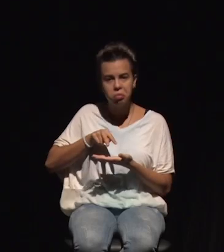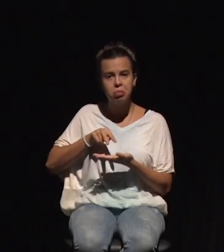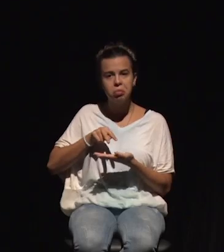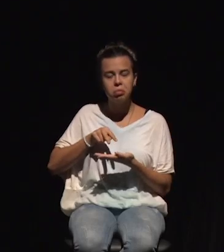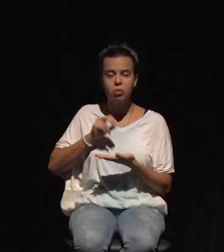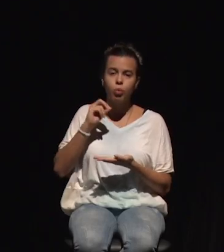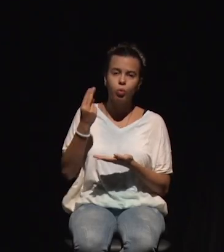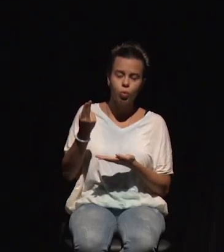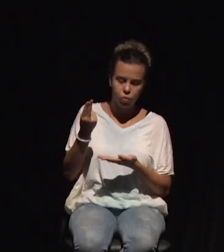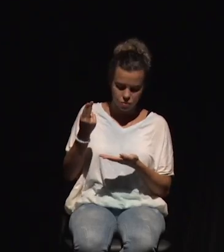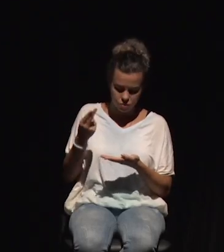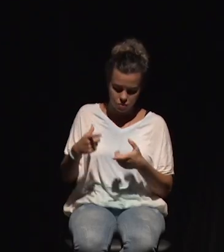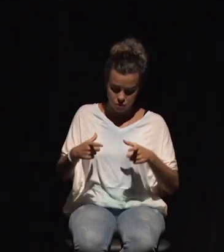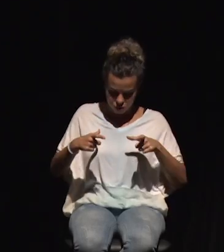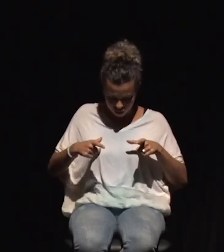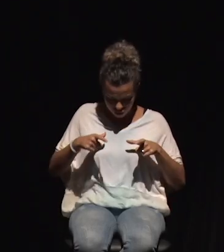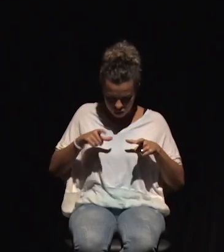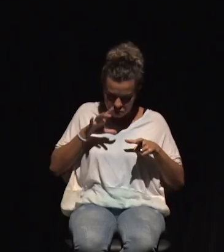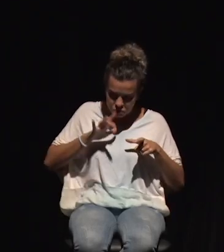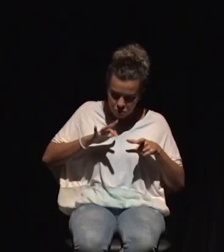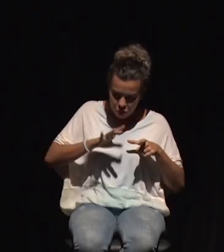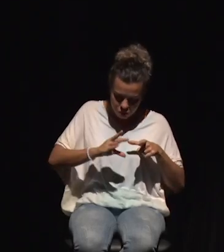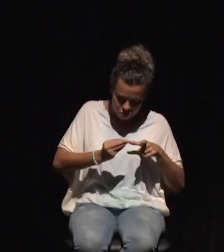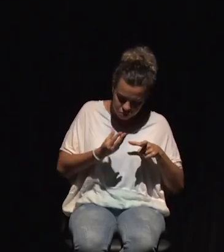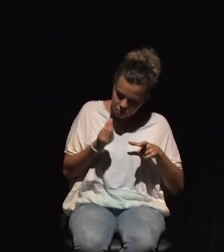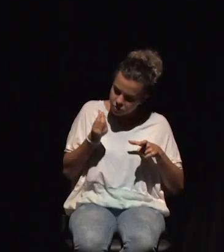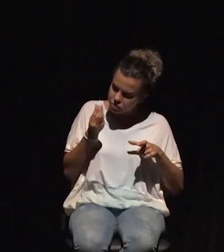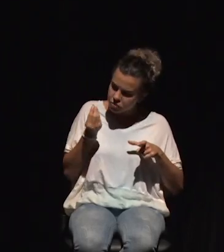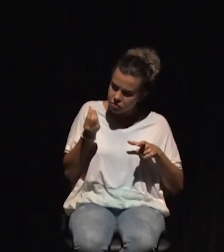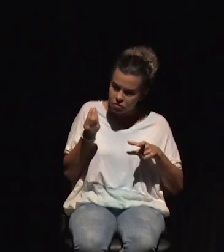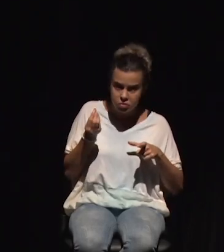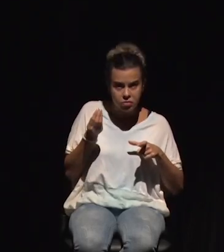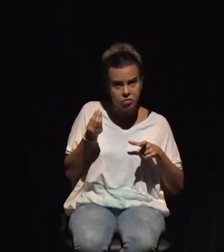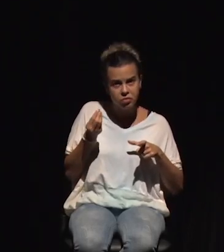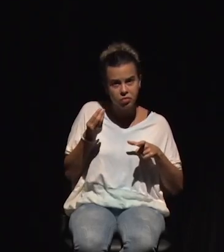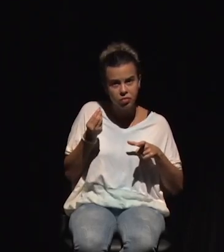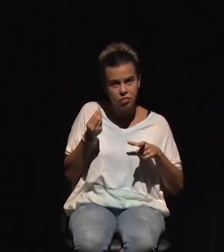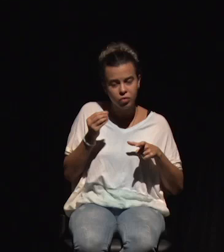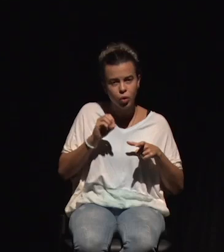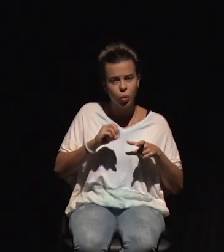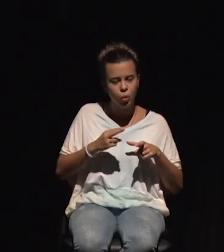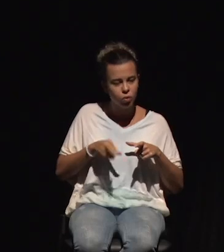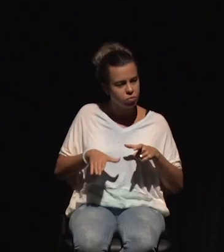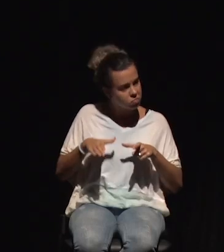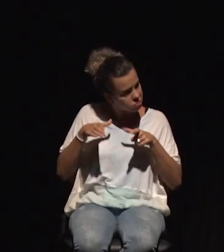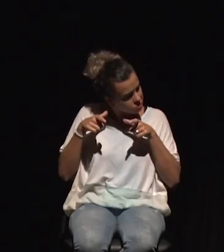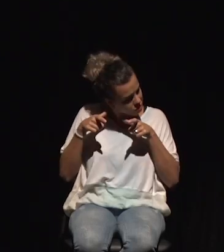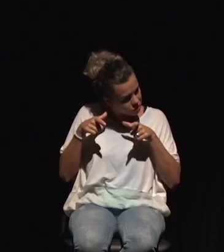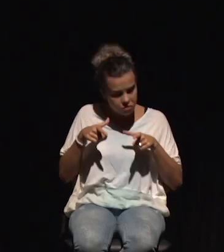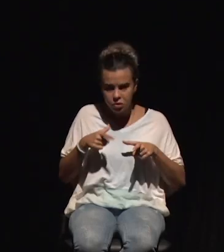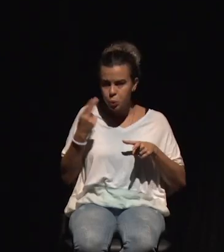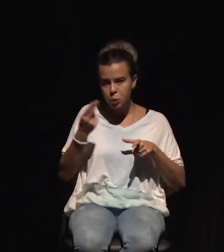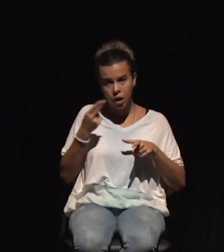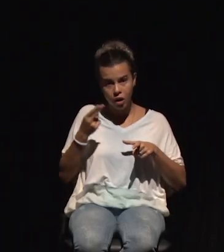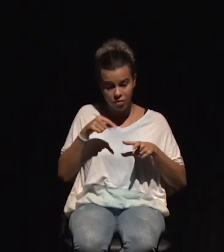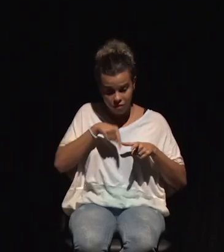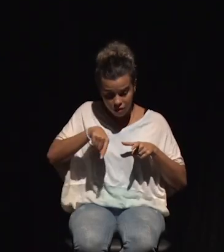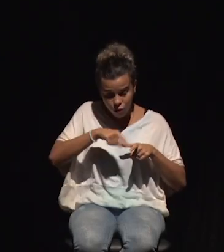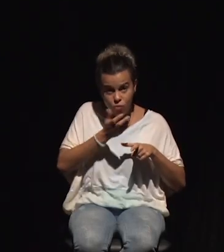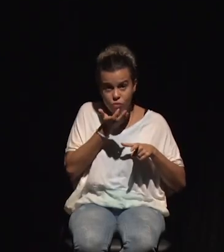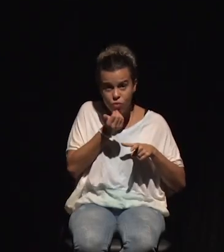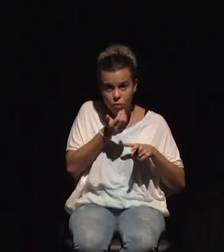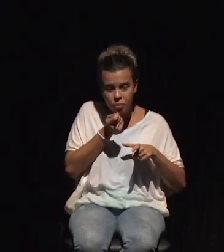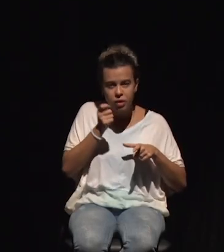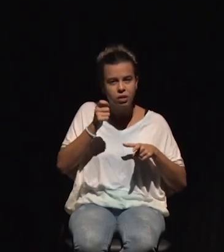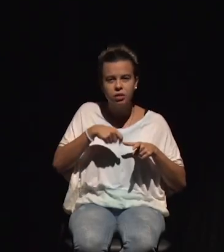da nós do nosso tato ou a partir dos nossos ouvidos essa flor e cidade ela pode